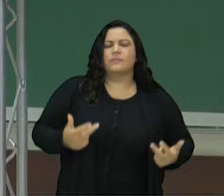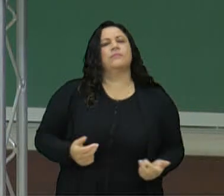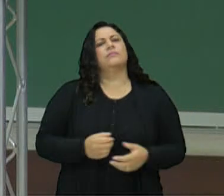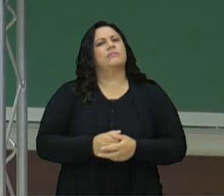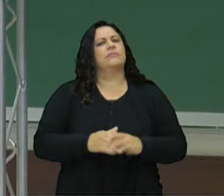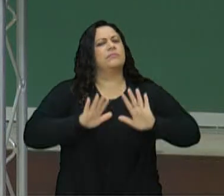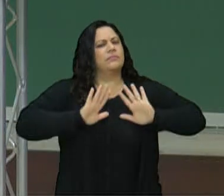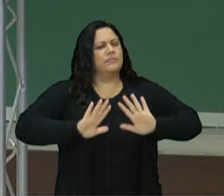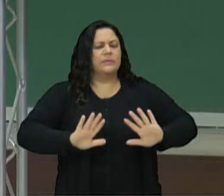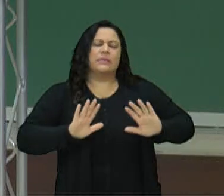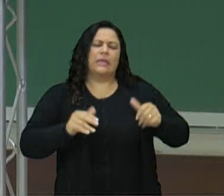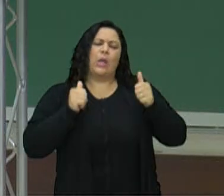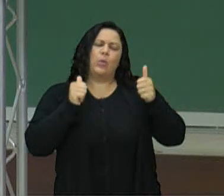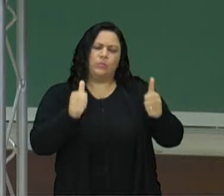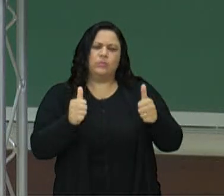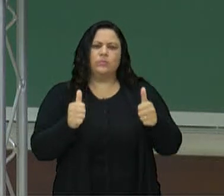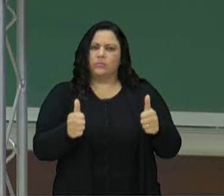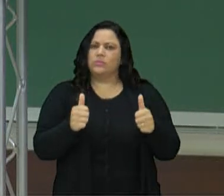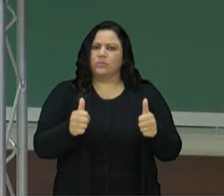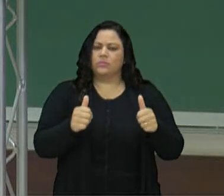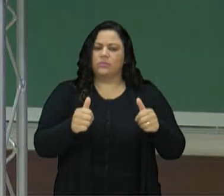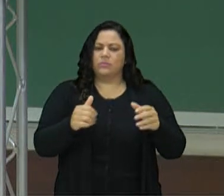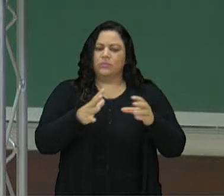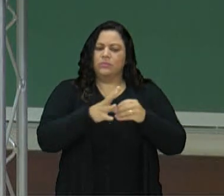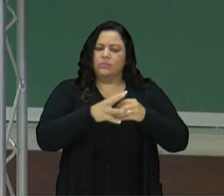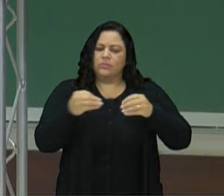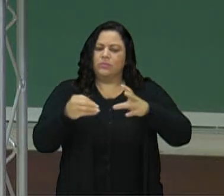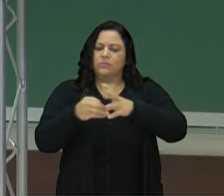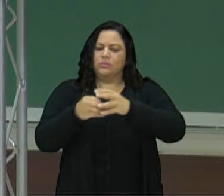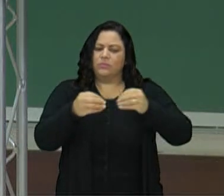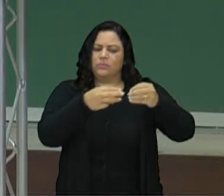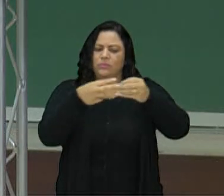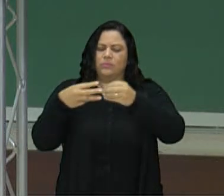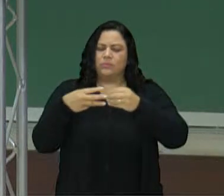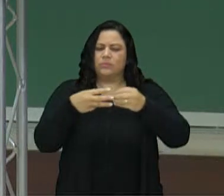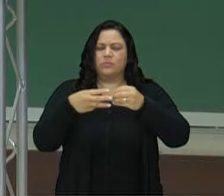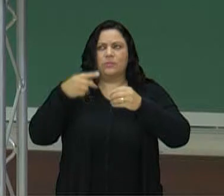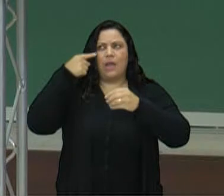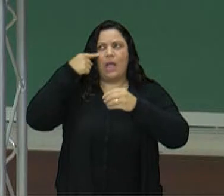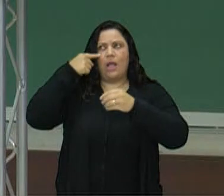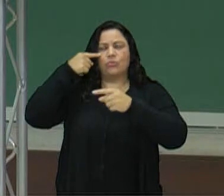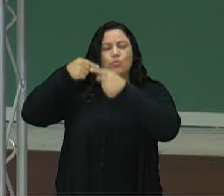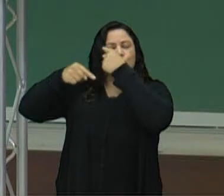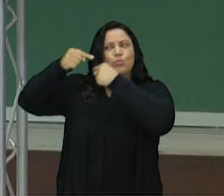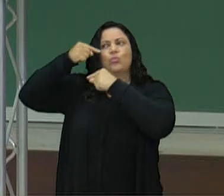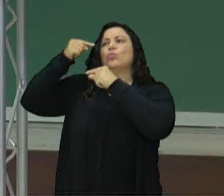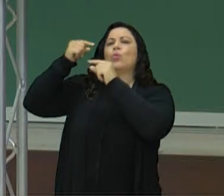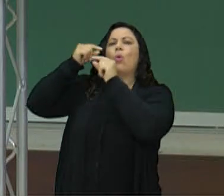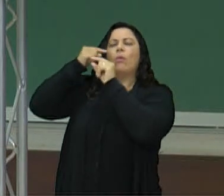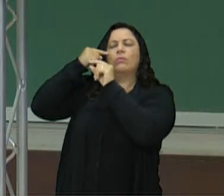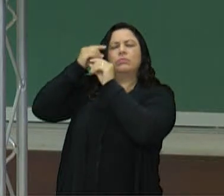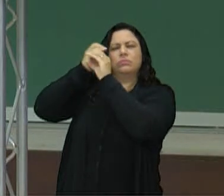comportar, como ela se comportaria normalmente, e ela virou uma célula da retina, só que com dois núcleos.